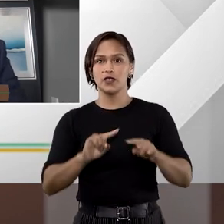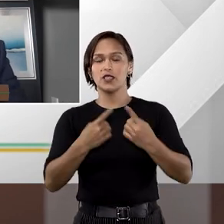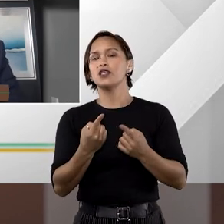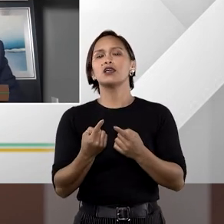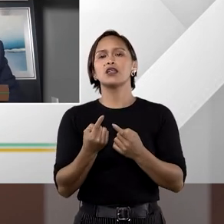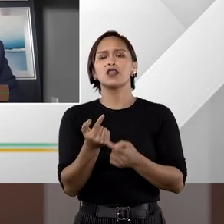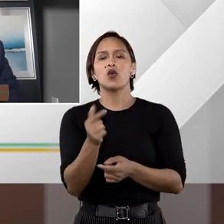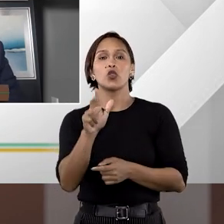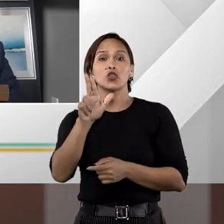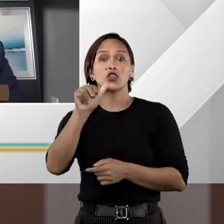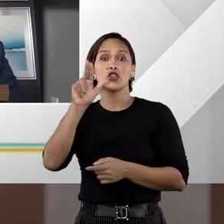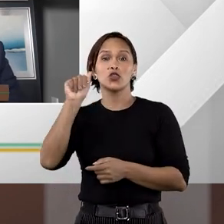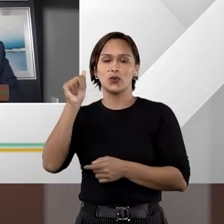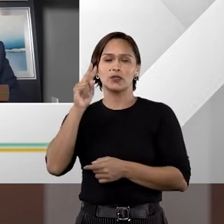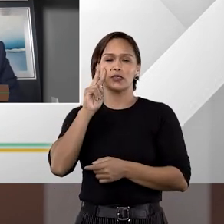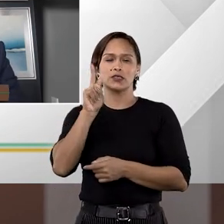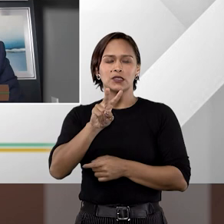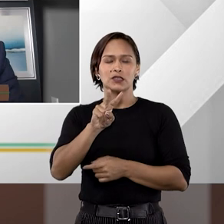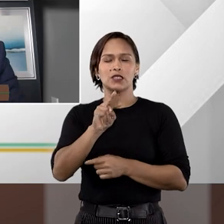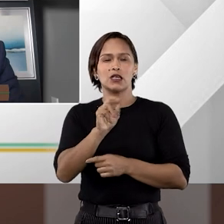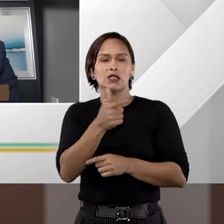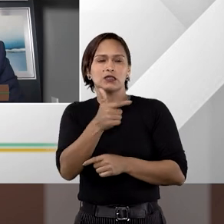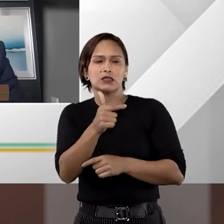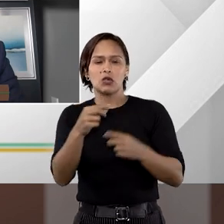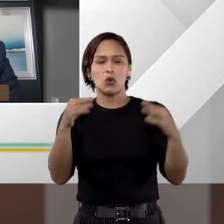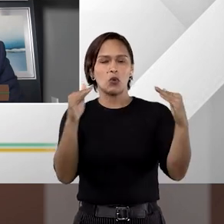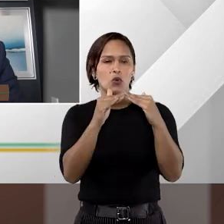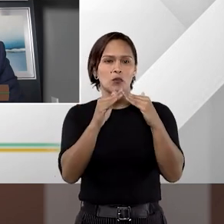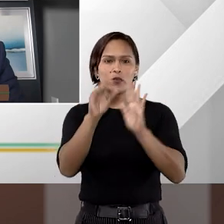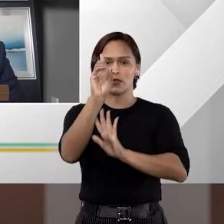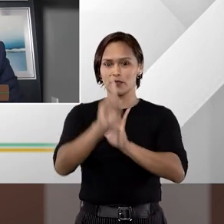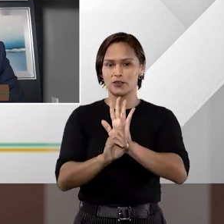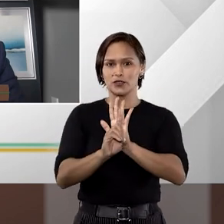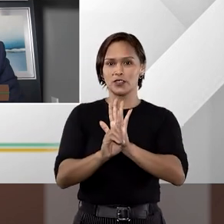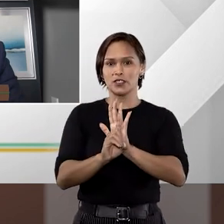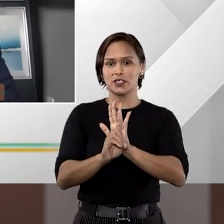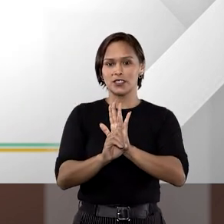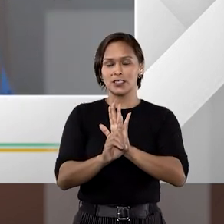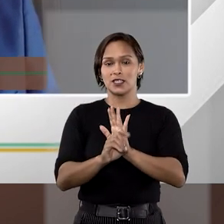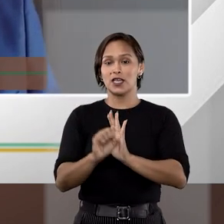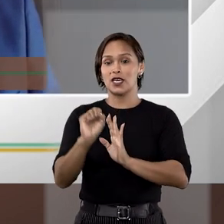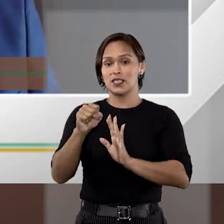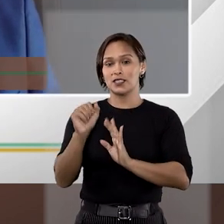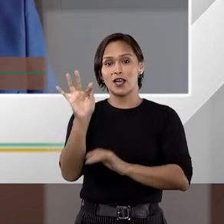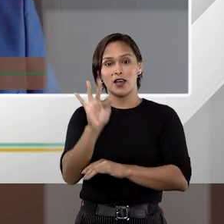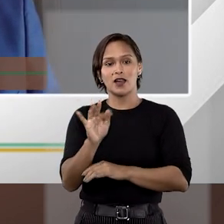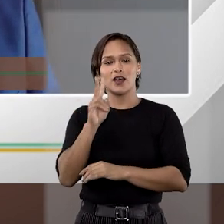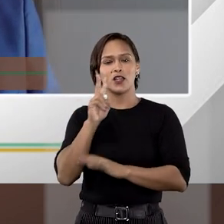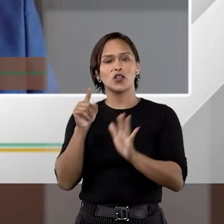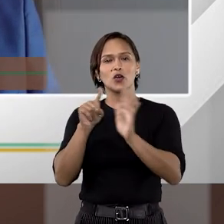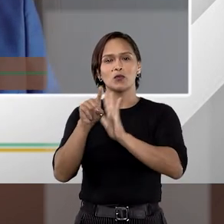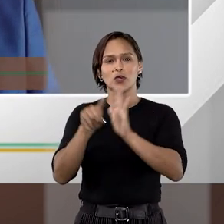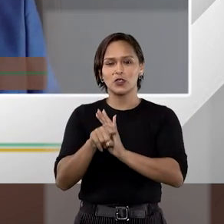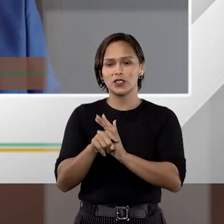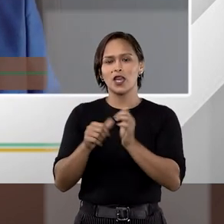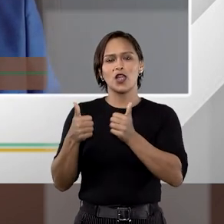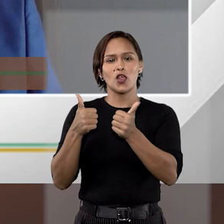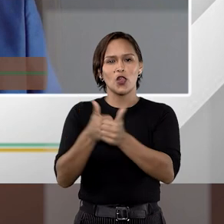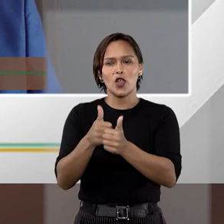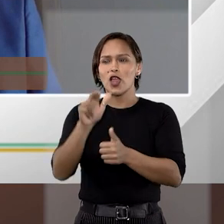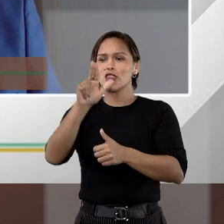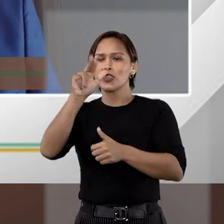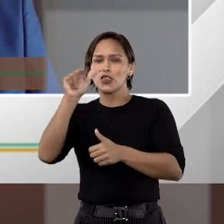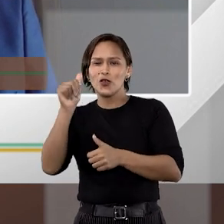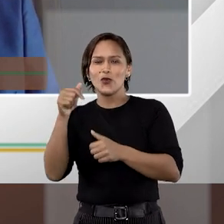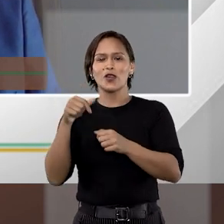dá uma palavra nunca Ela invariavelmente não combina com direito né exatamente a nossa consultoria que sempre nos